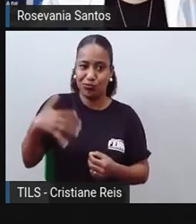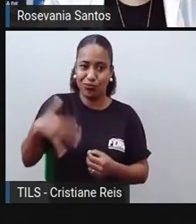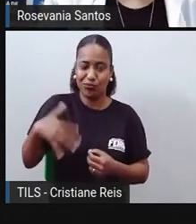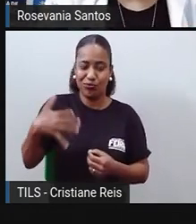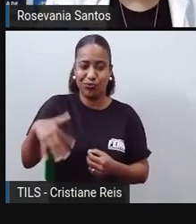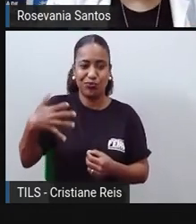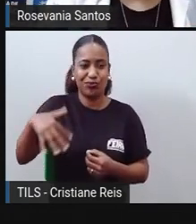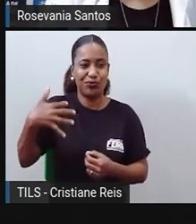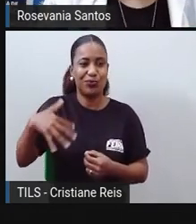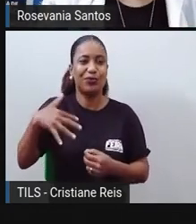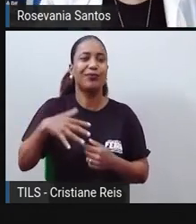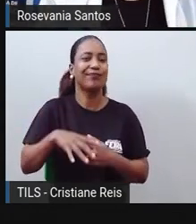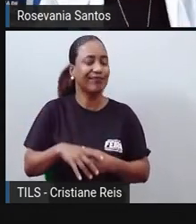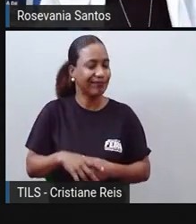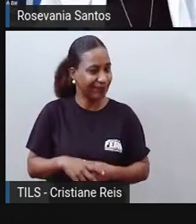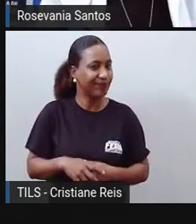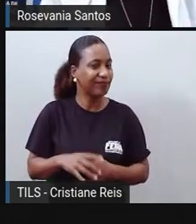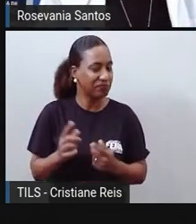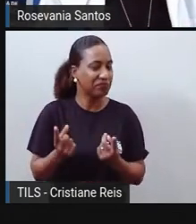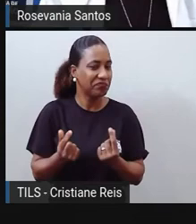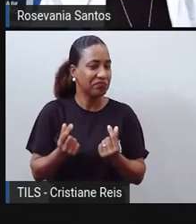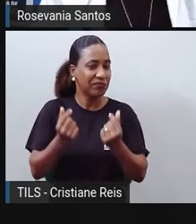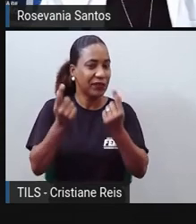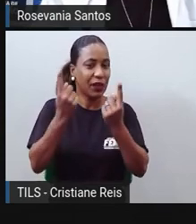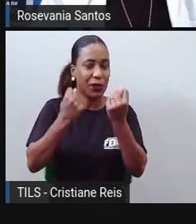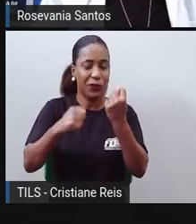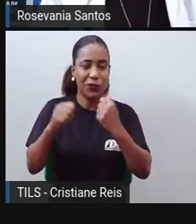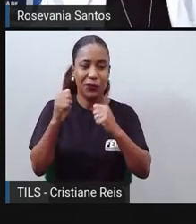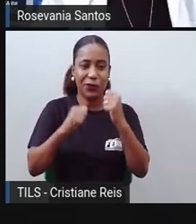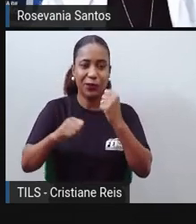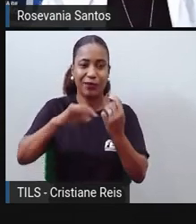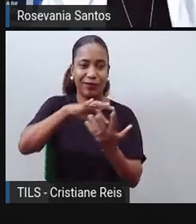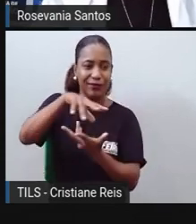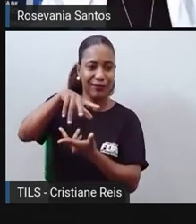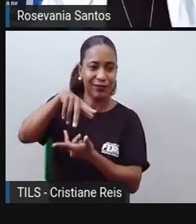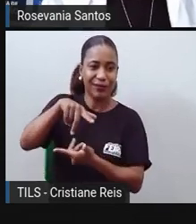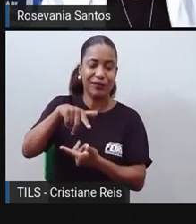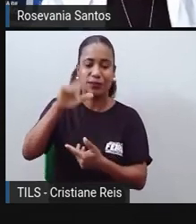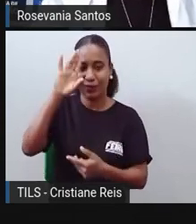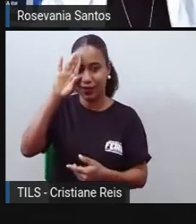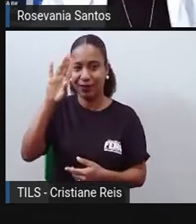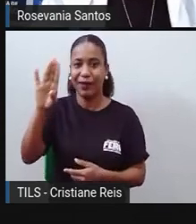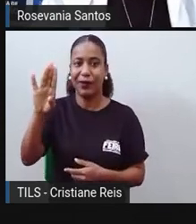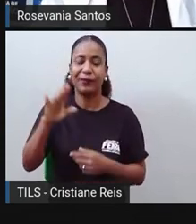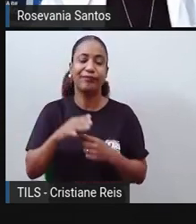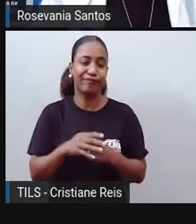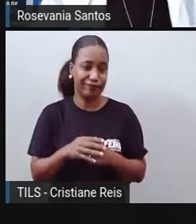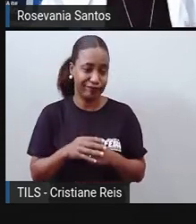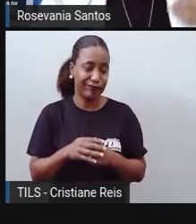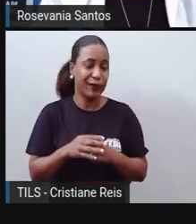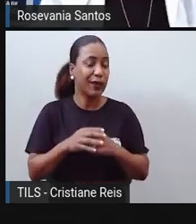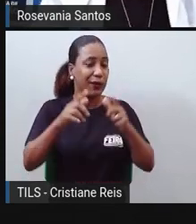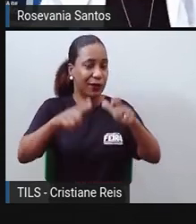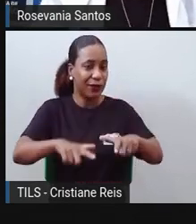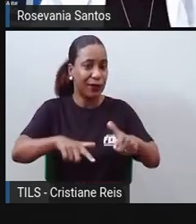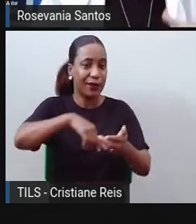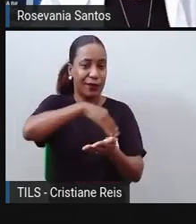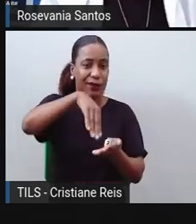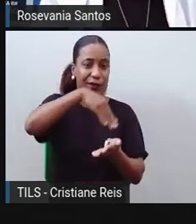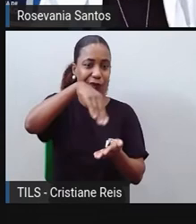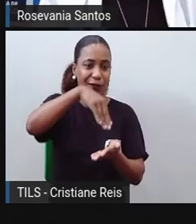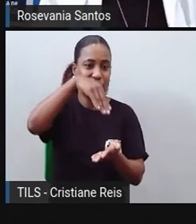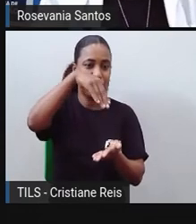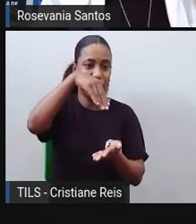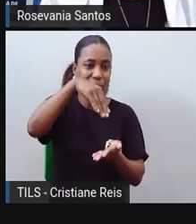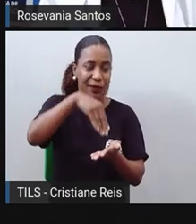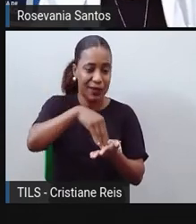bora dizer assim, né, da cadeia econômica do mundo. E aí, por isso que essa região gera uma série, digamos assim, né, exige uma